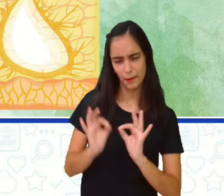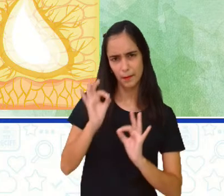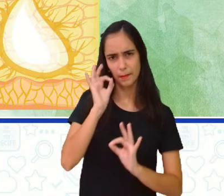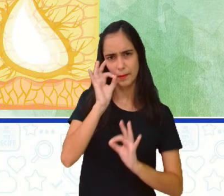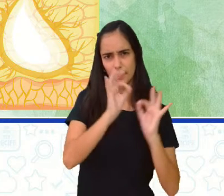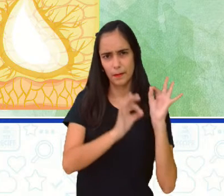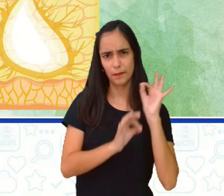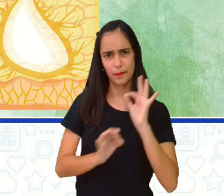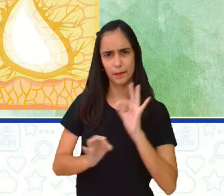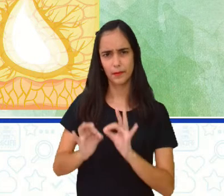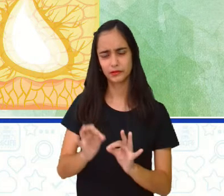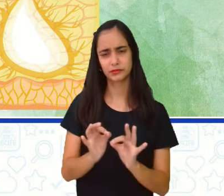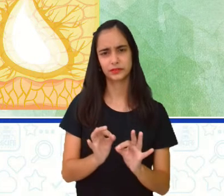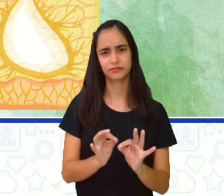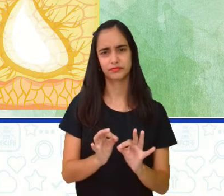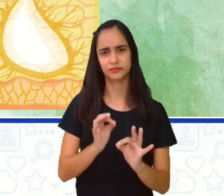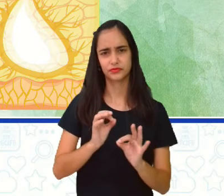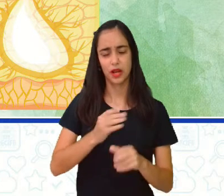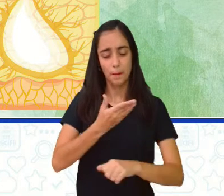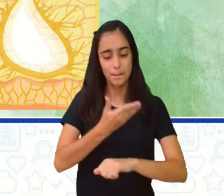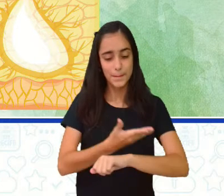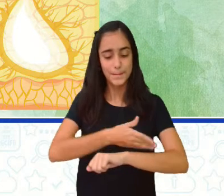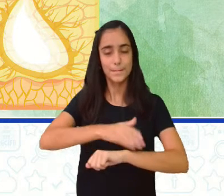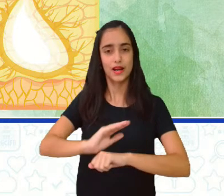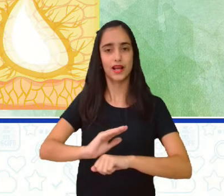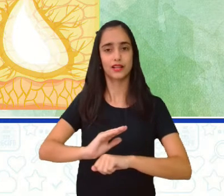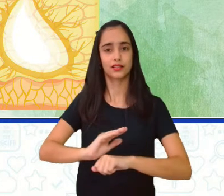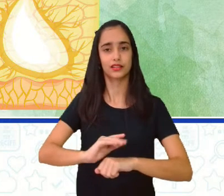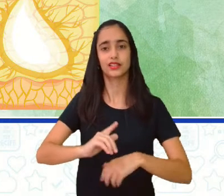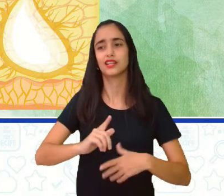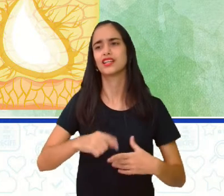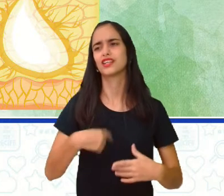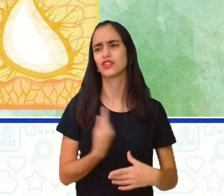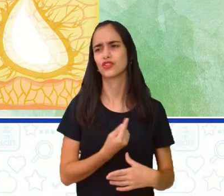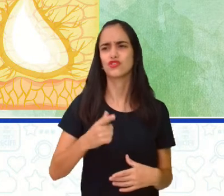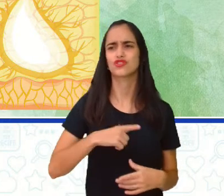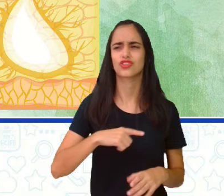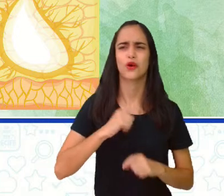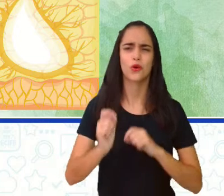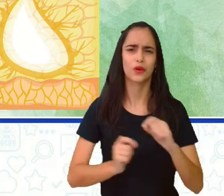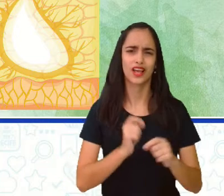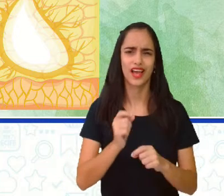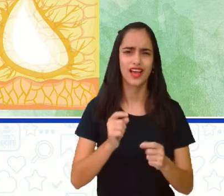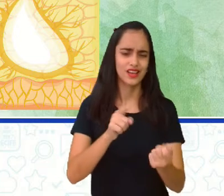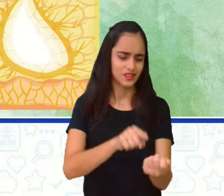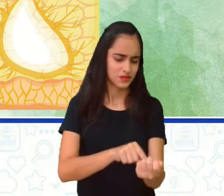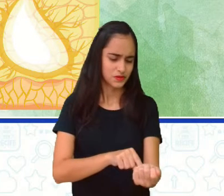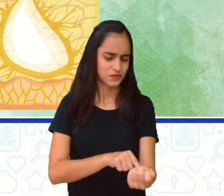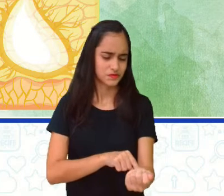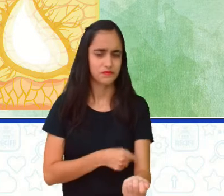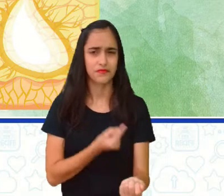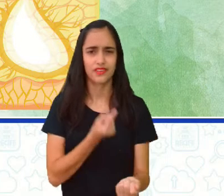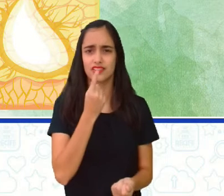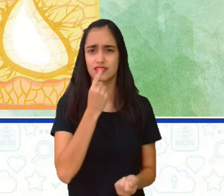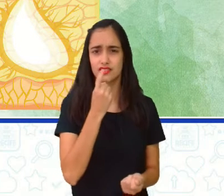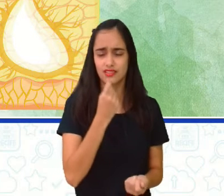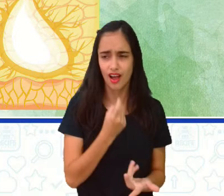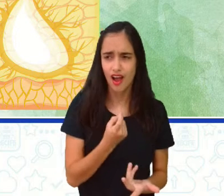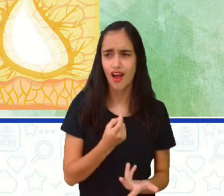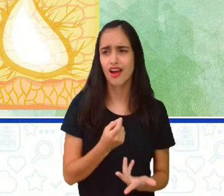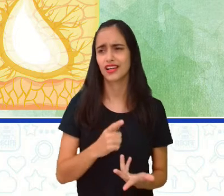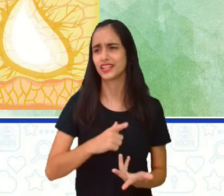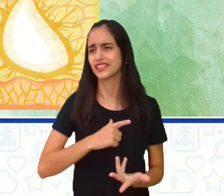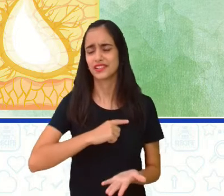de degeneração, né? Aí a gente tem sangue, tem bactéria, tem proteína, tem elementos orgânicos. Então, é